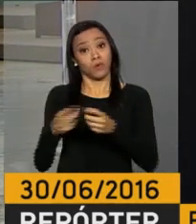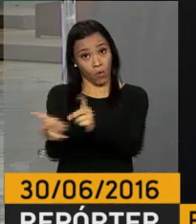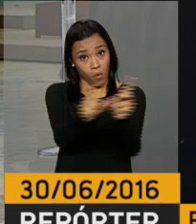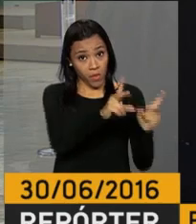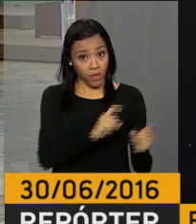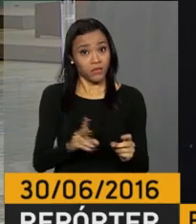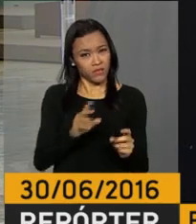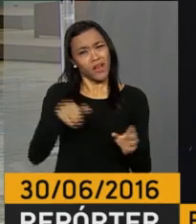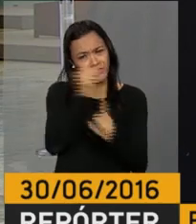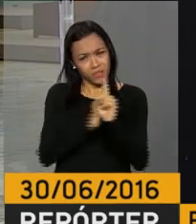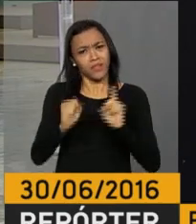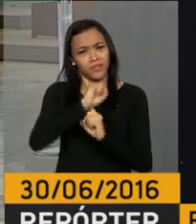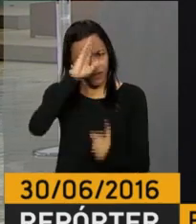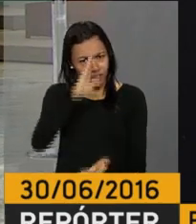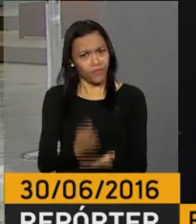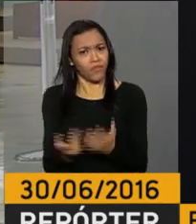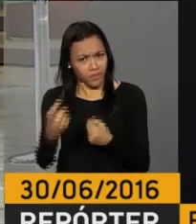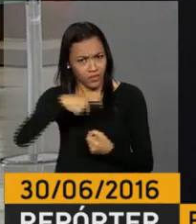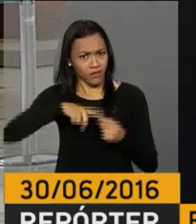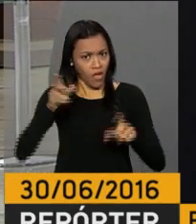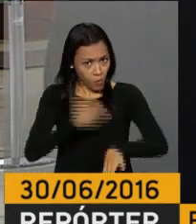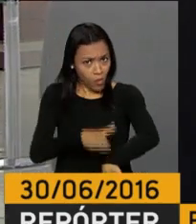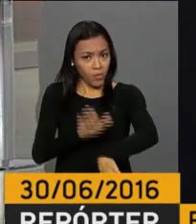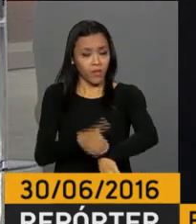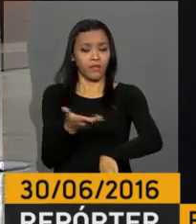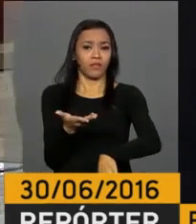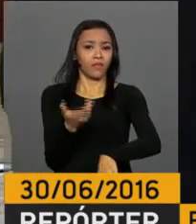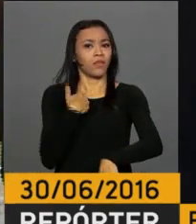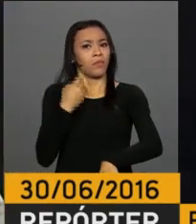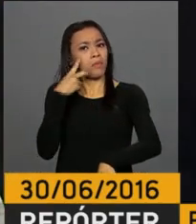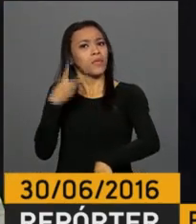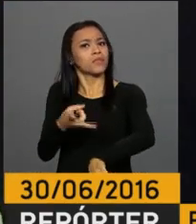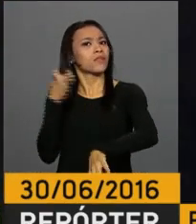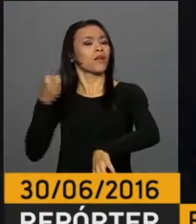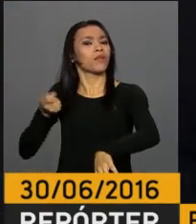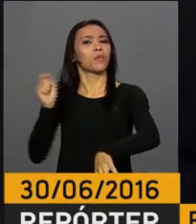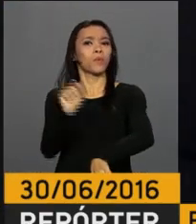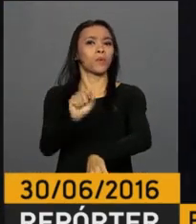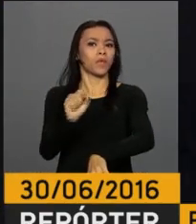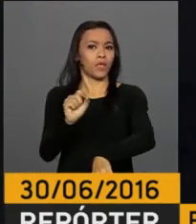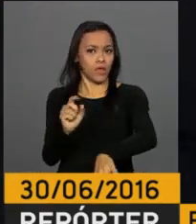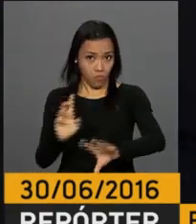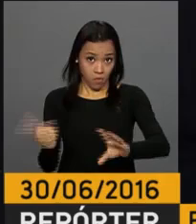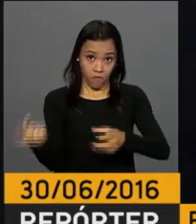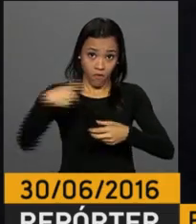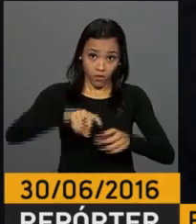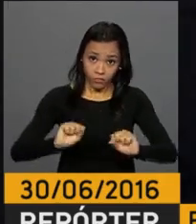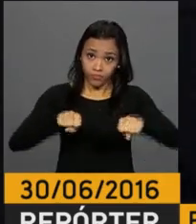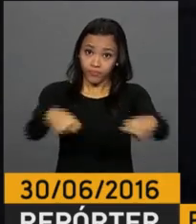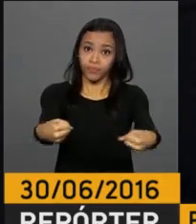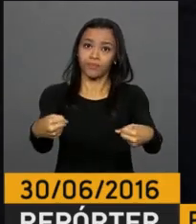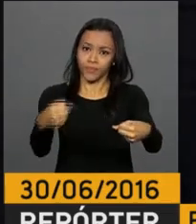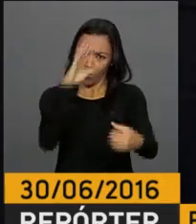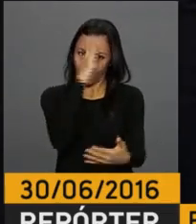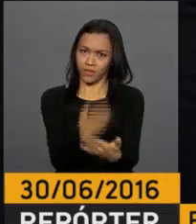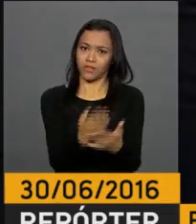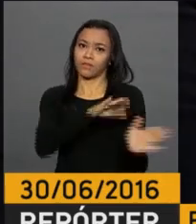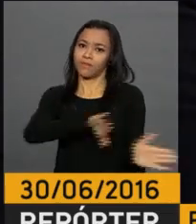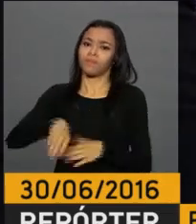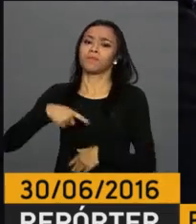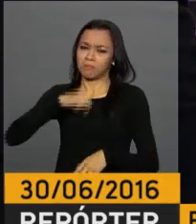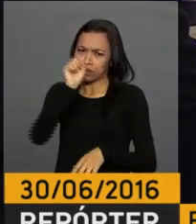questão da confiança Mais especificamente é um momento em que se vê uma possibilidade de retomada Sem dúvida O